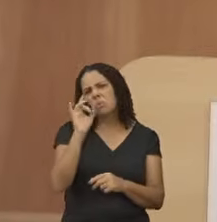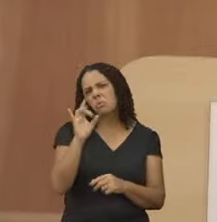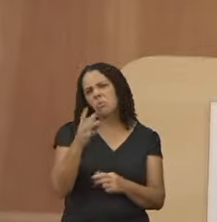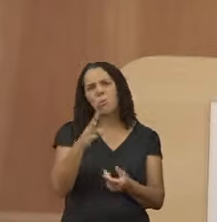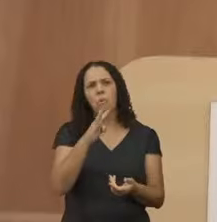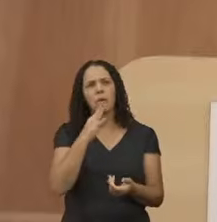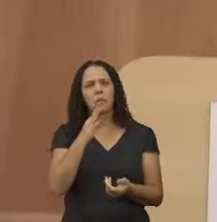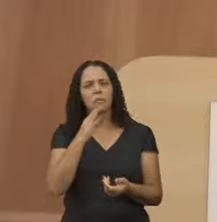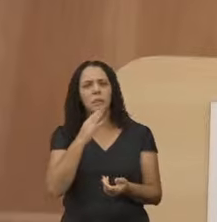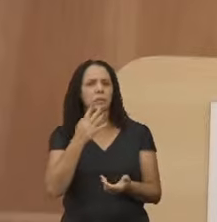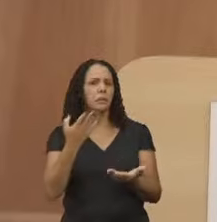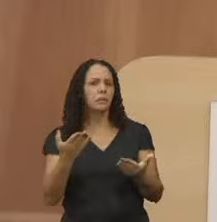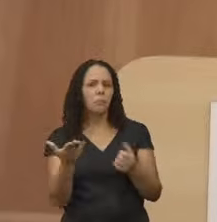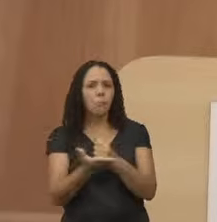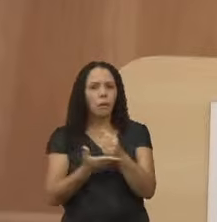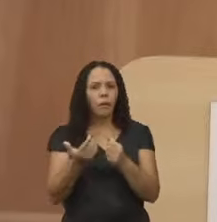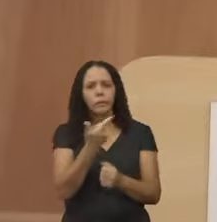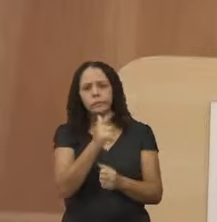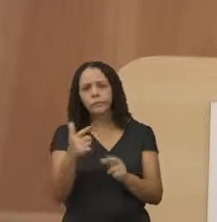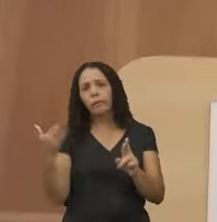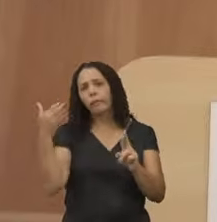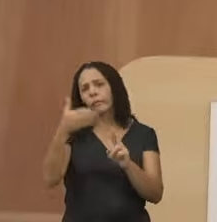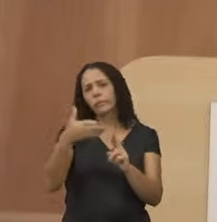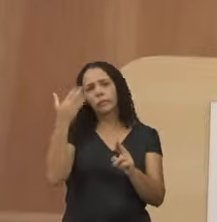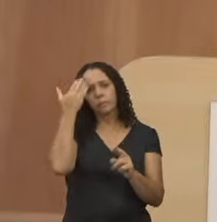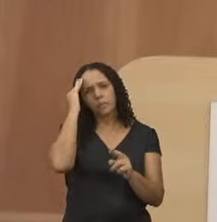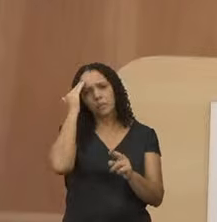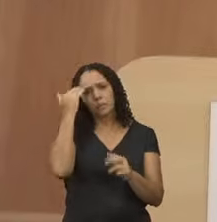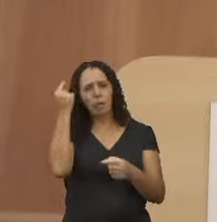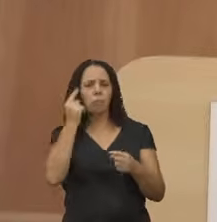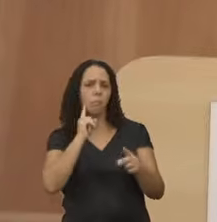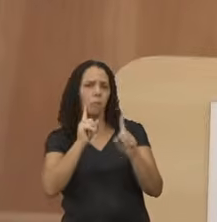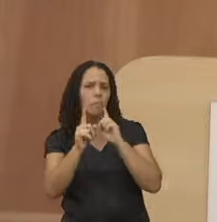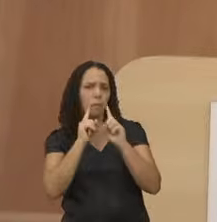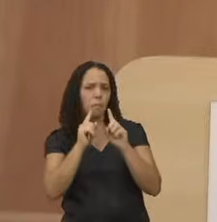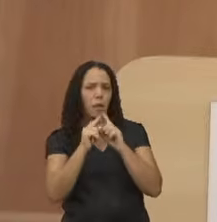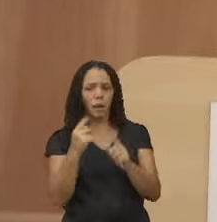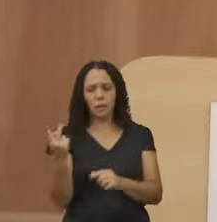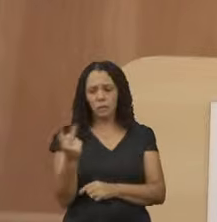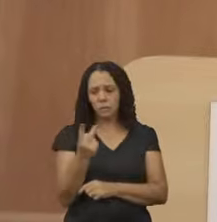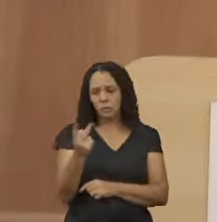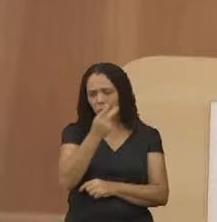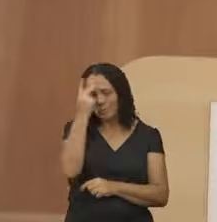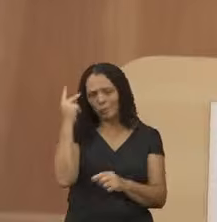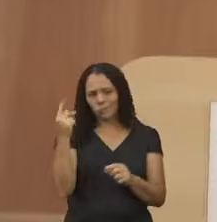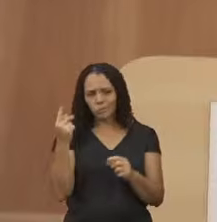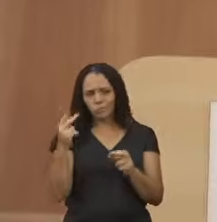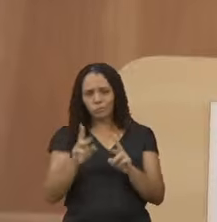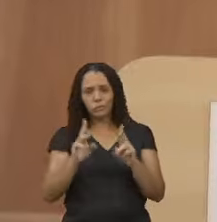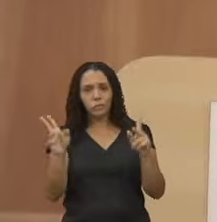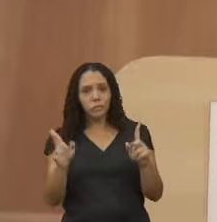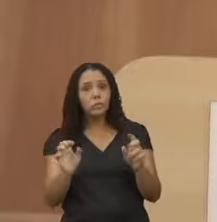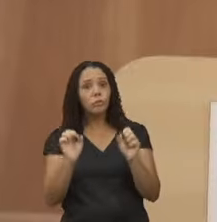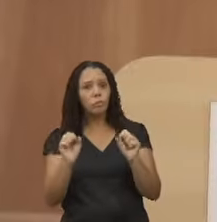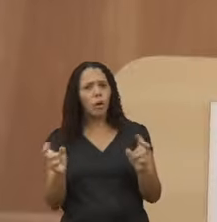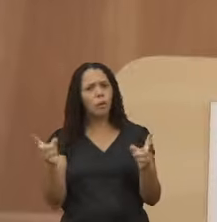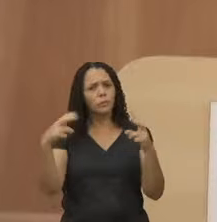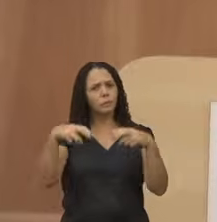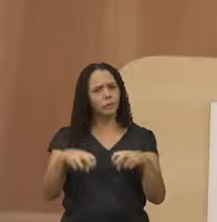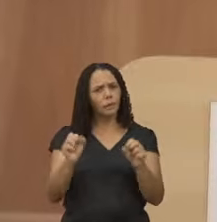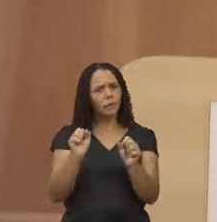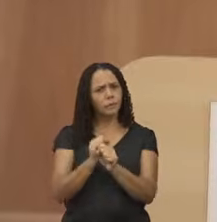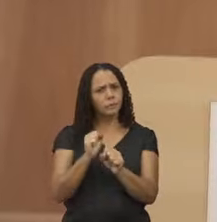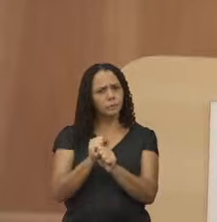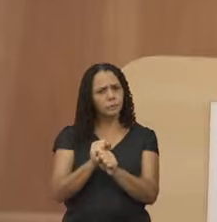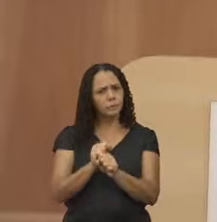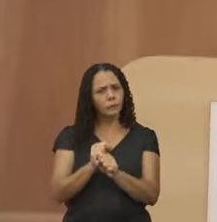uma pessoa que não tem referência suficiente para entender o diálogo, para entender que duas pessoas que discordam podem e devem sentar e construir juntas